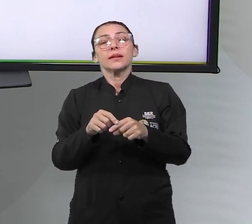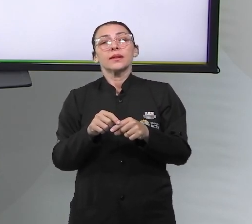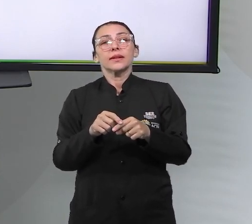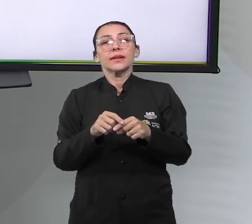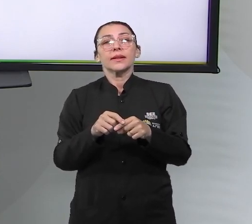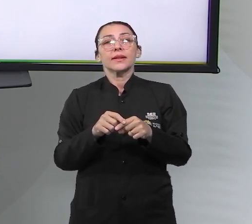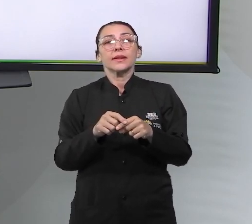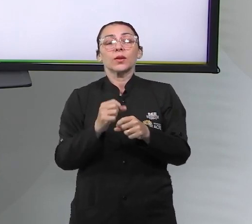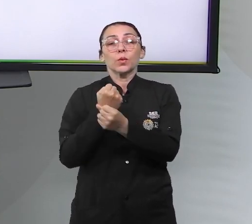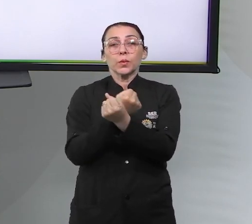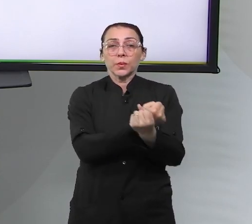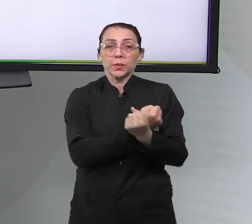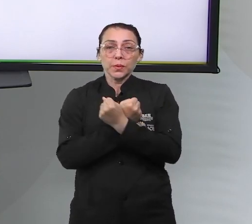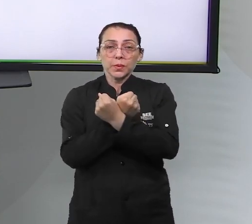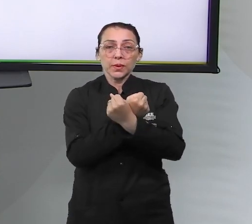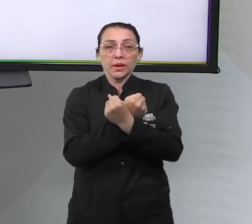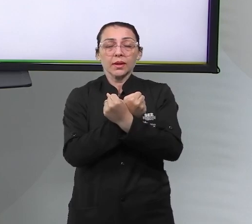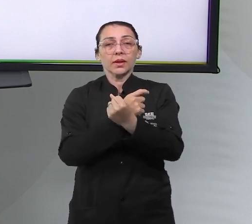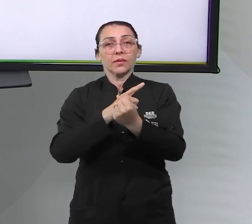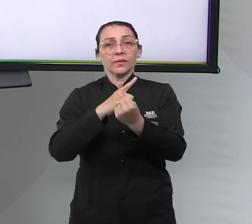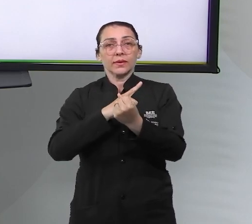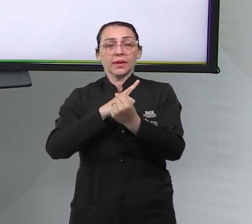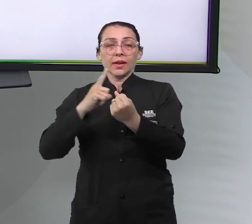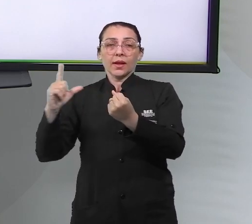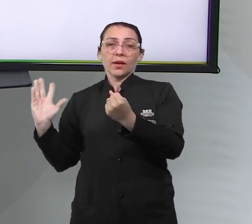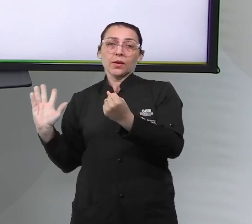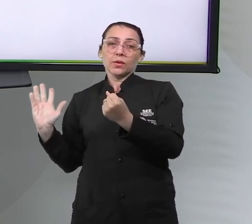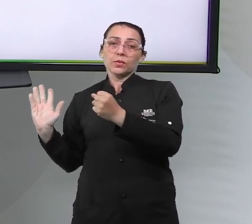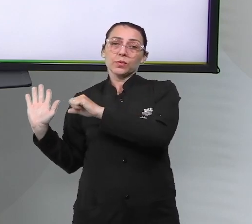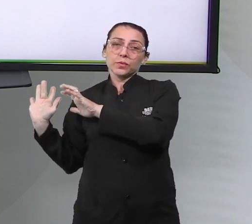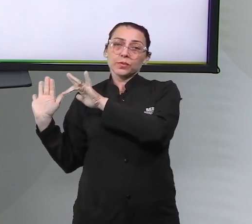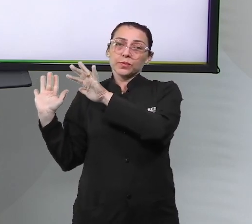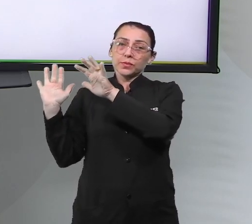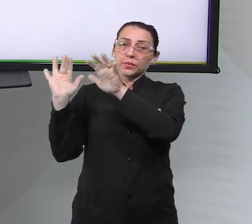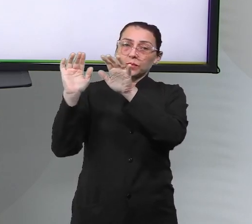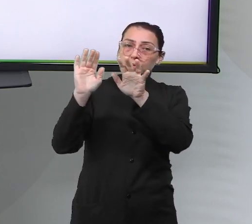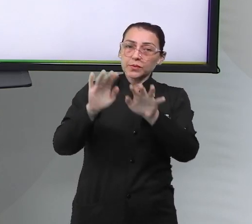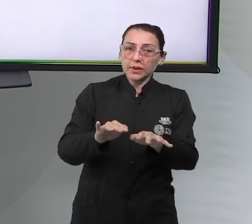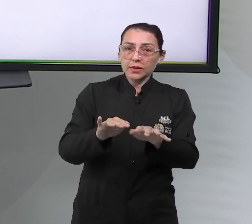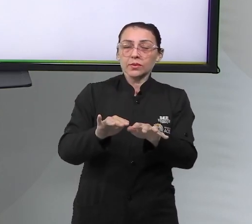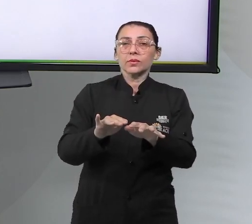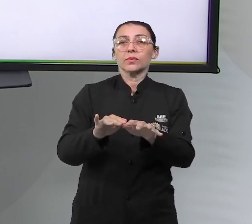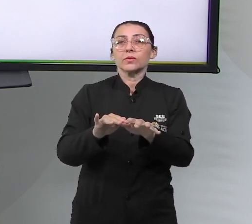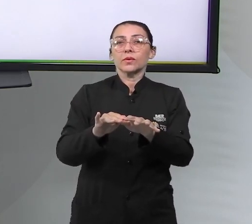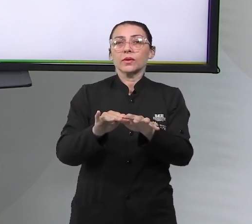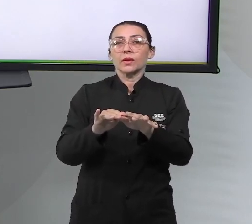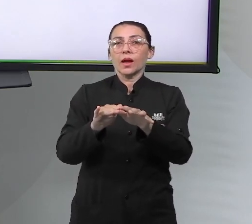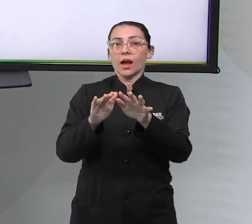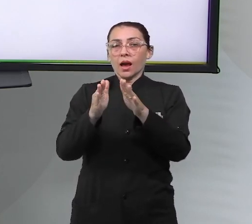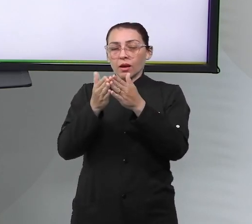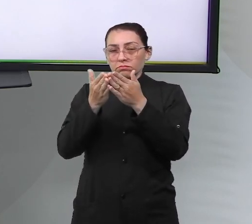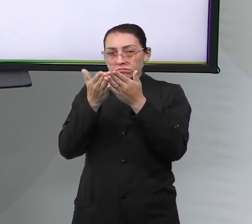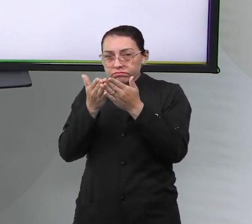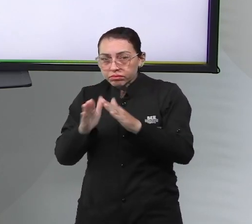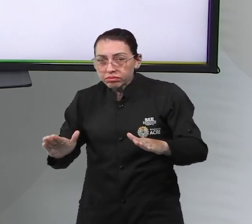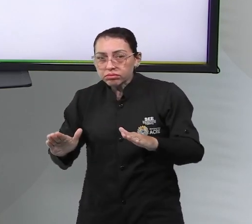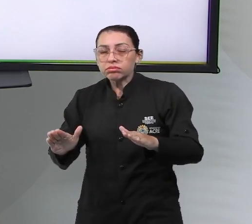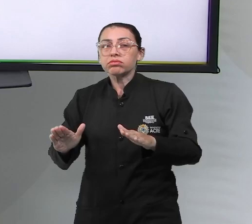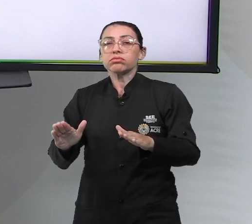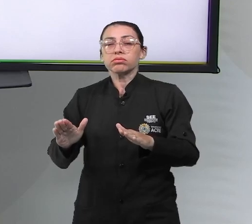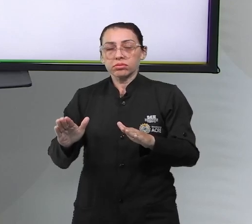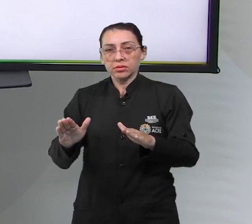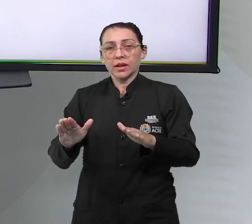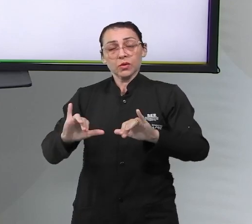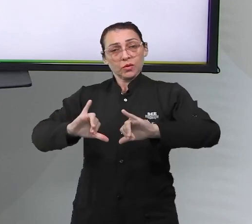que o escravo, ele tenha vindo já submetido a humilhações, a